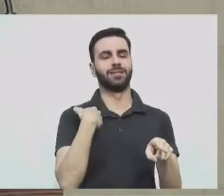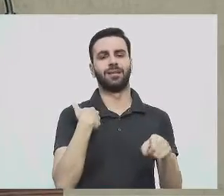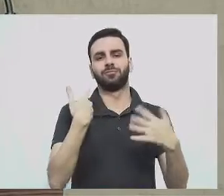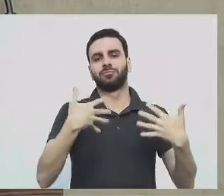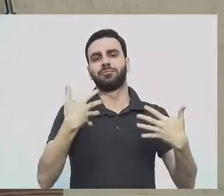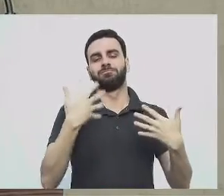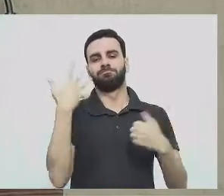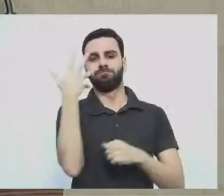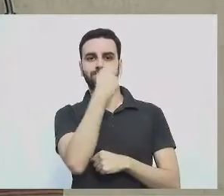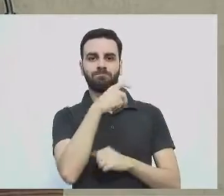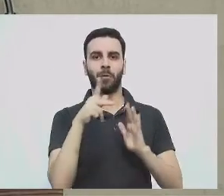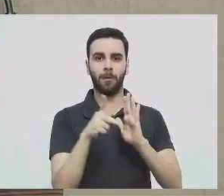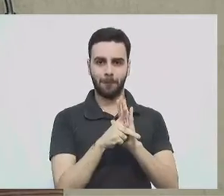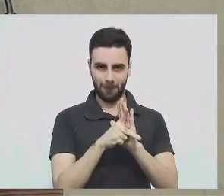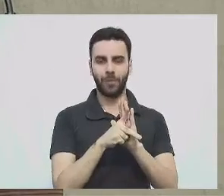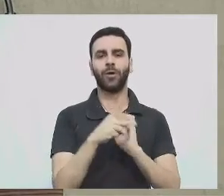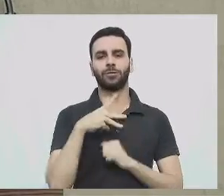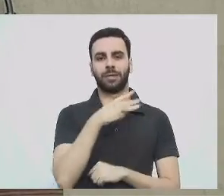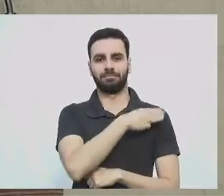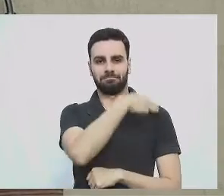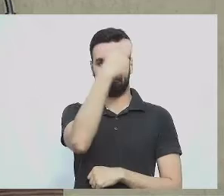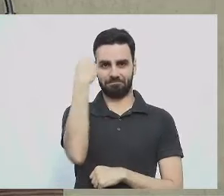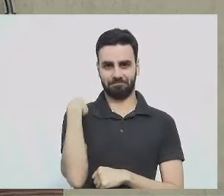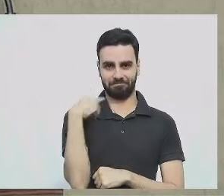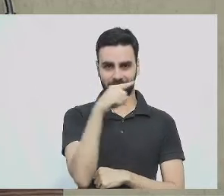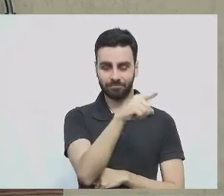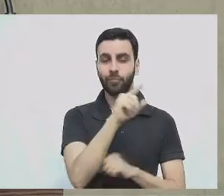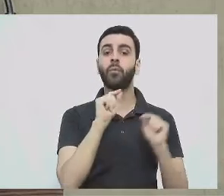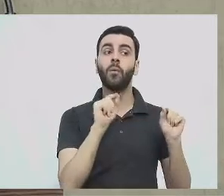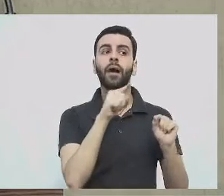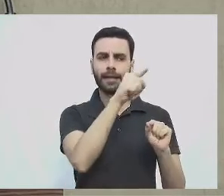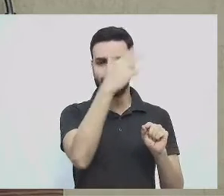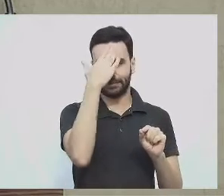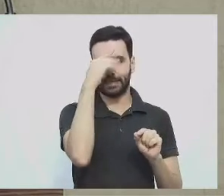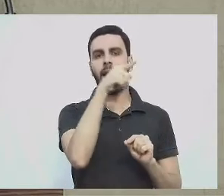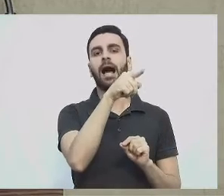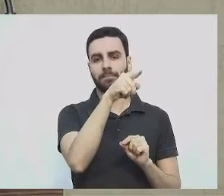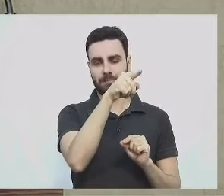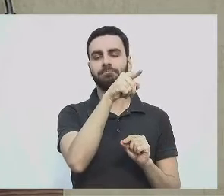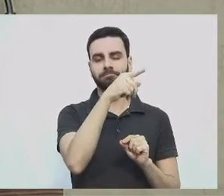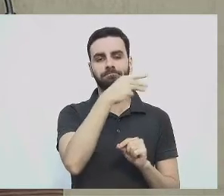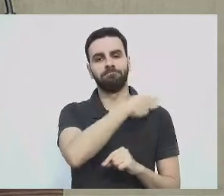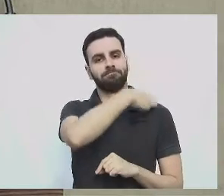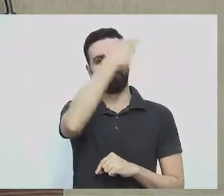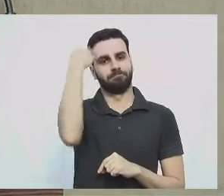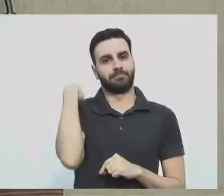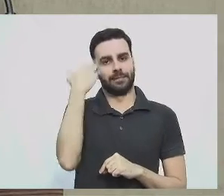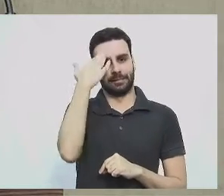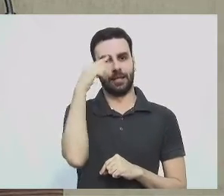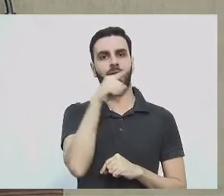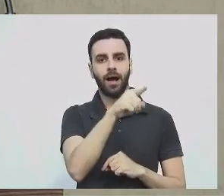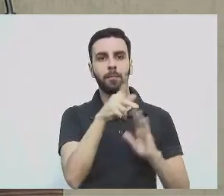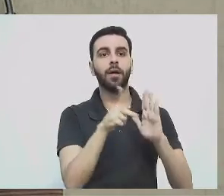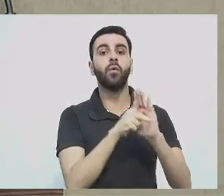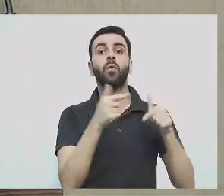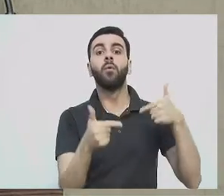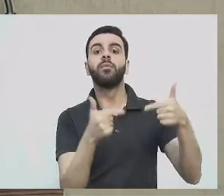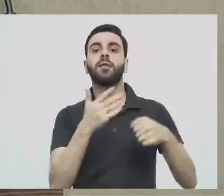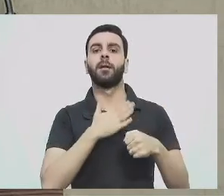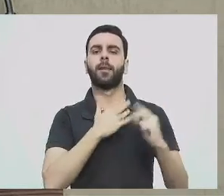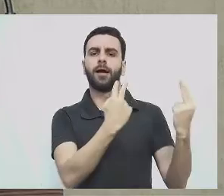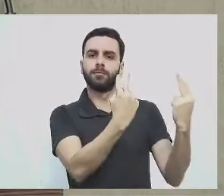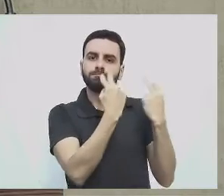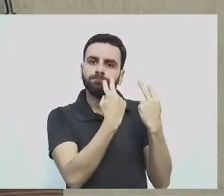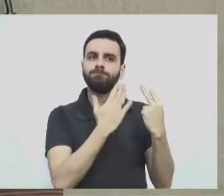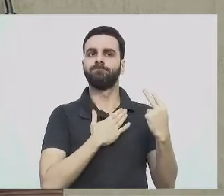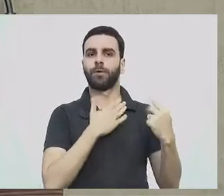lá, que é da Nossa Senhora de Fátima, que ela viu tudo. Ela viu o trabalho que